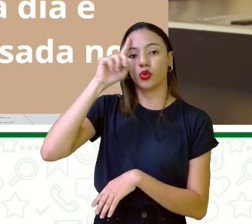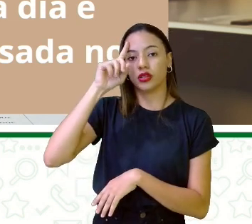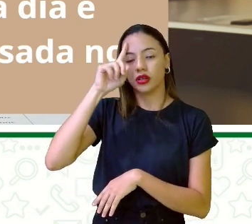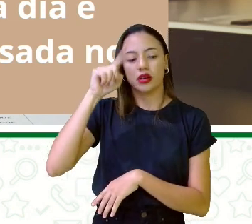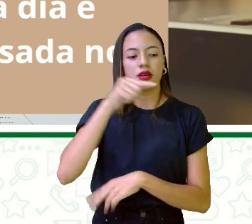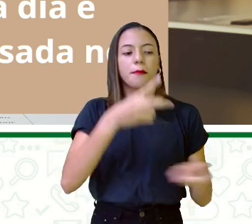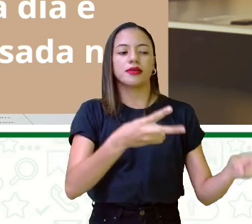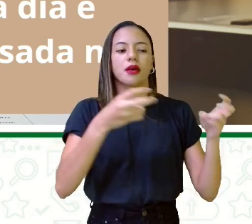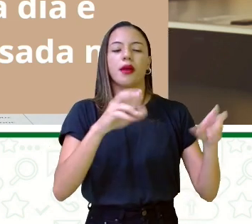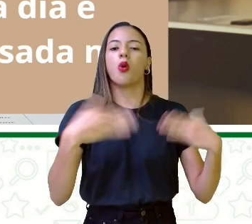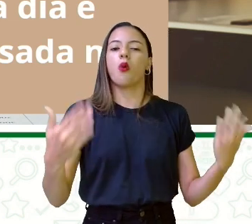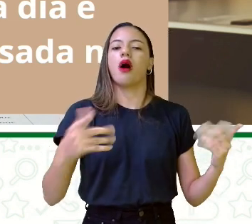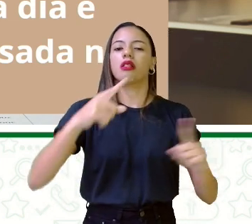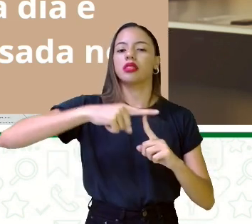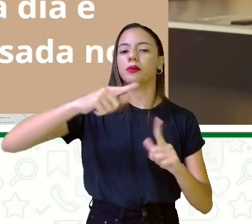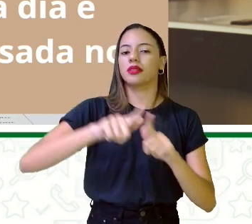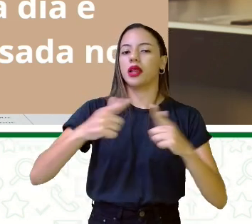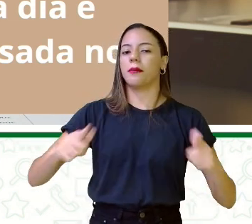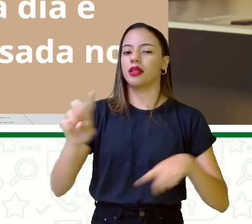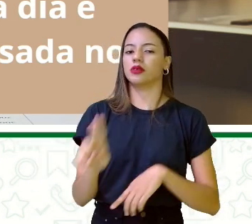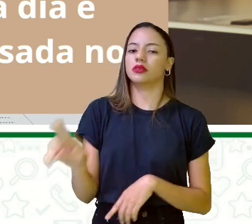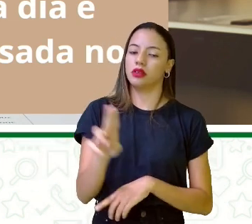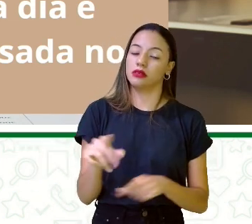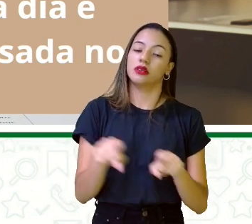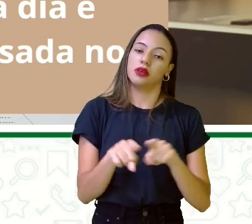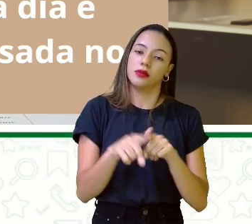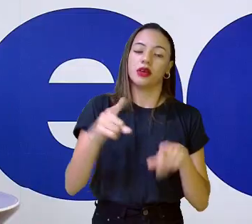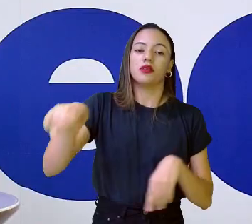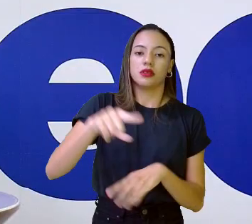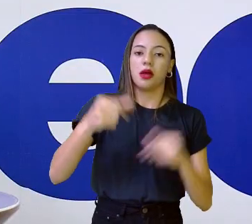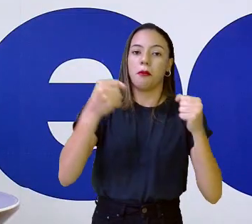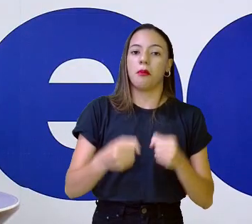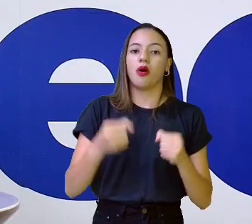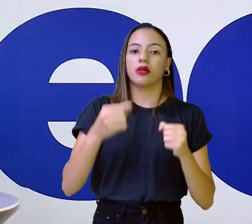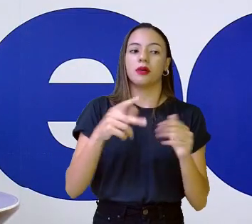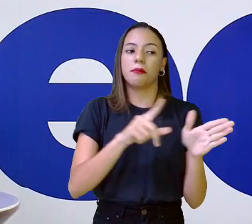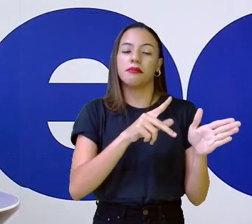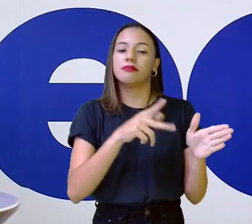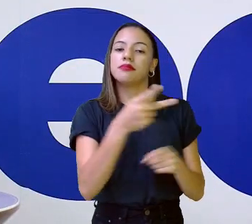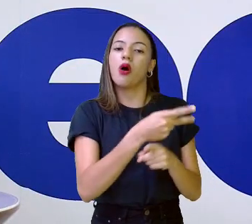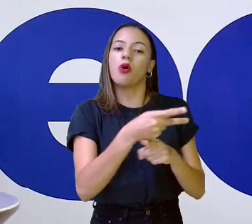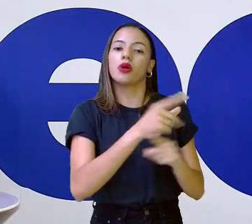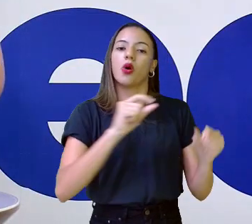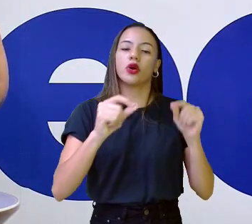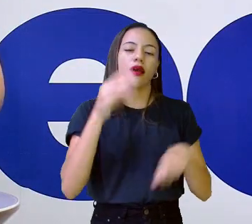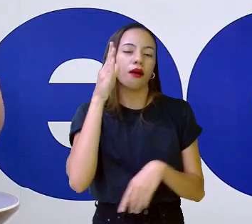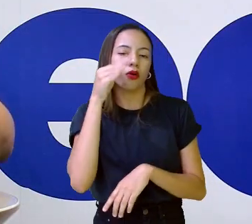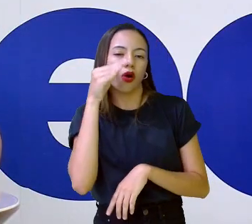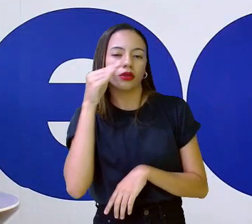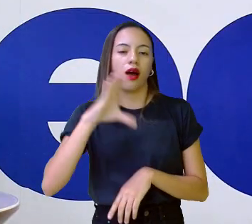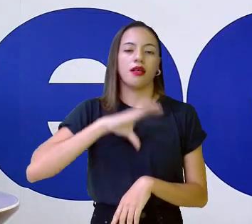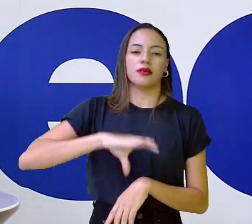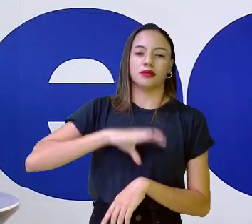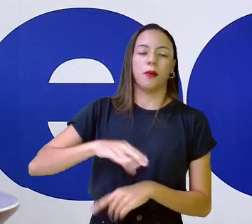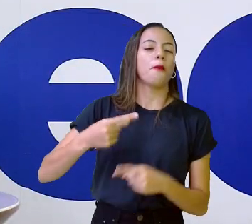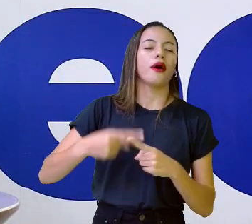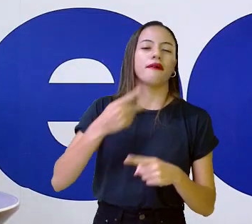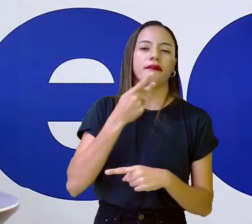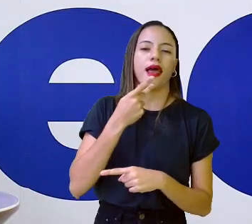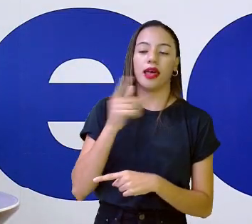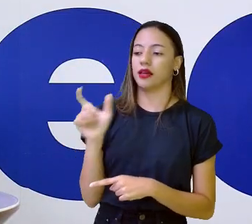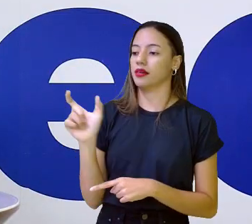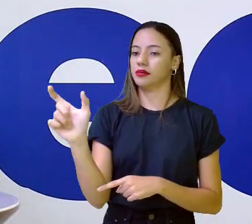momento. Além disso, você pode também buscar a curiosidade da língua portuguesa, porque vocês, quando a gente diz assim, a